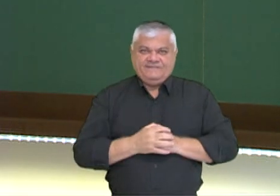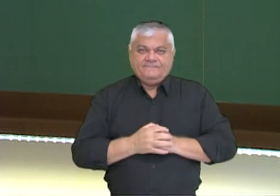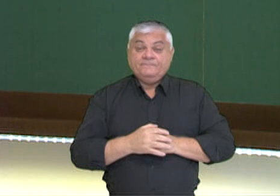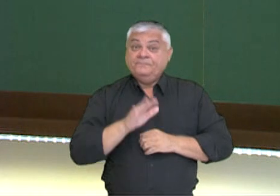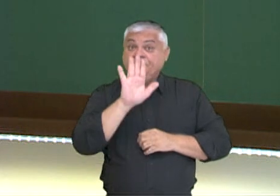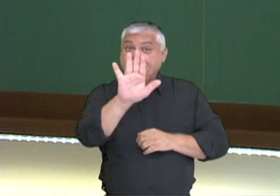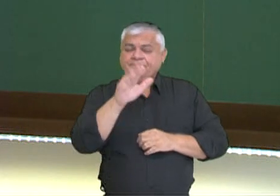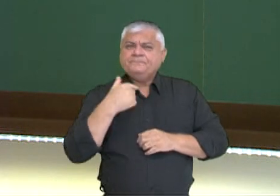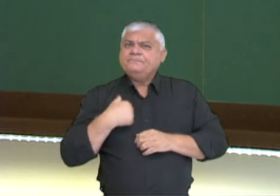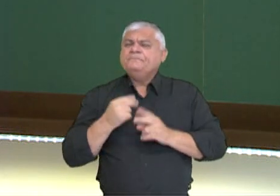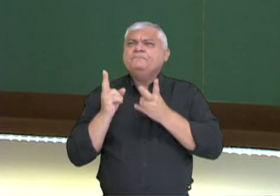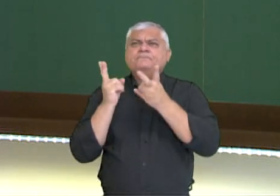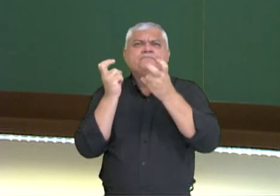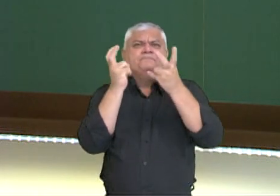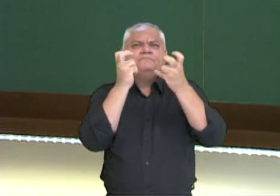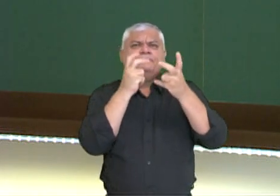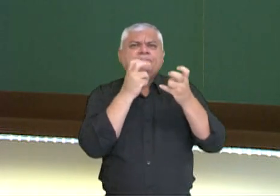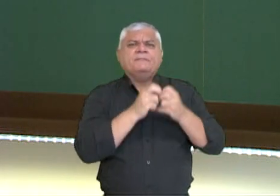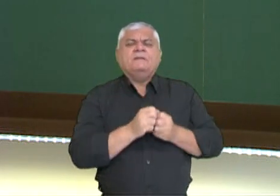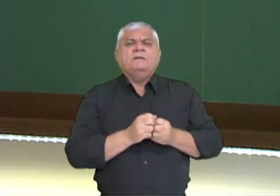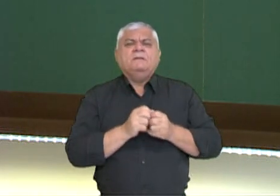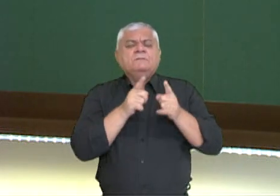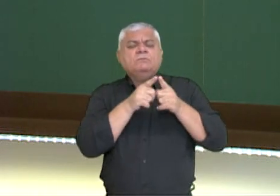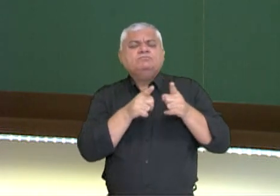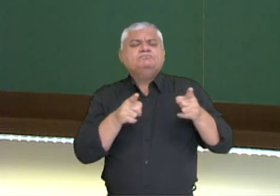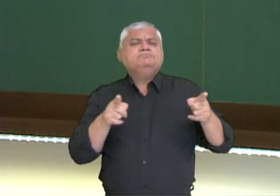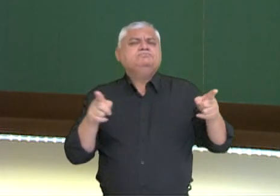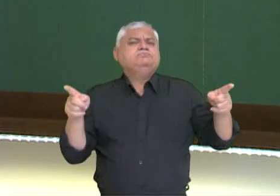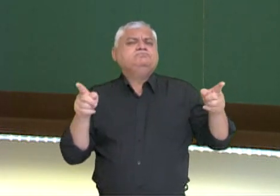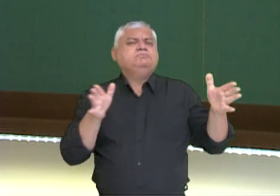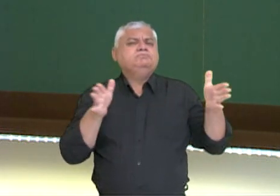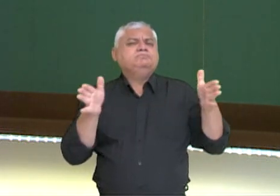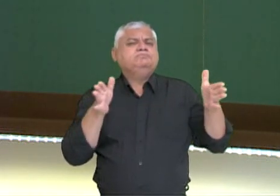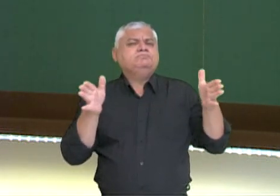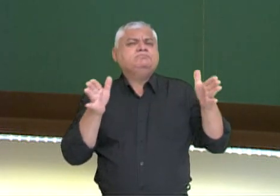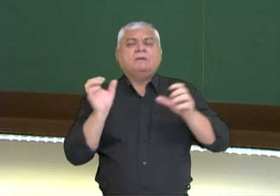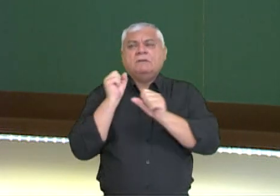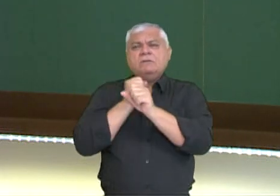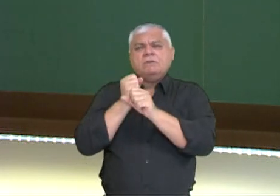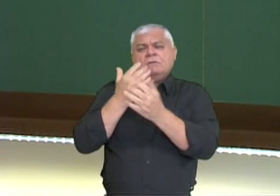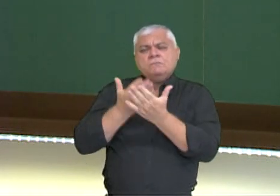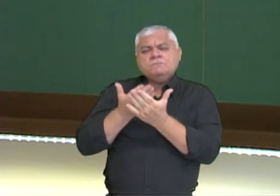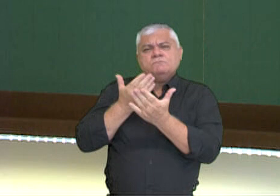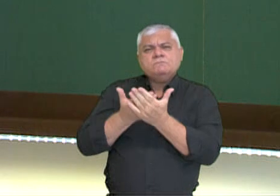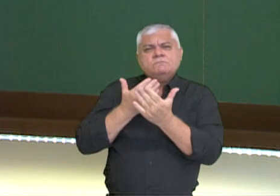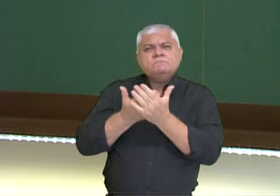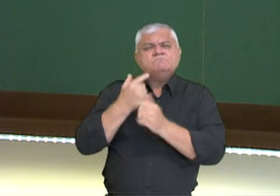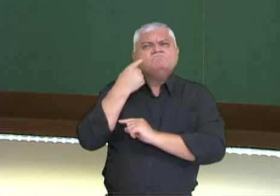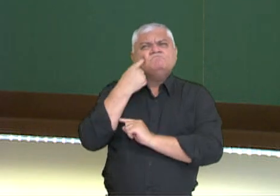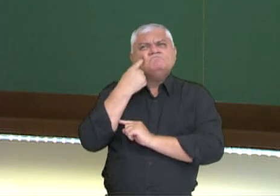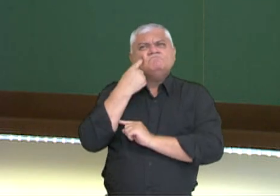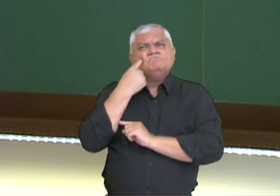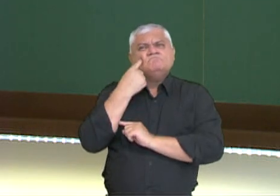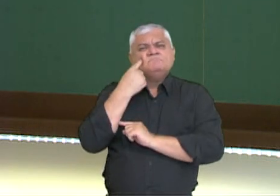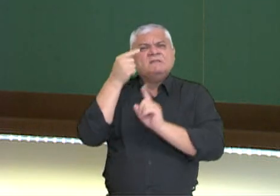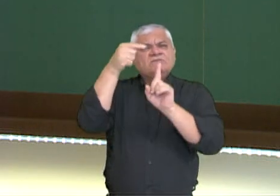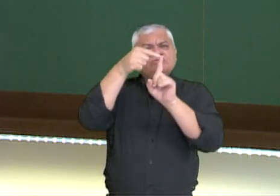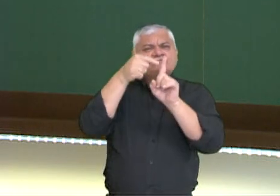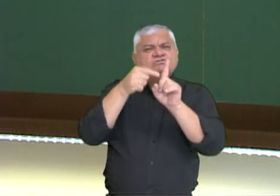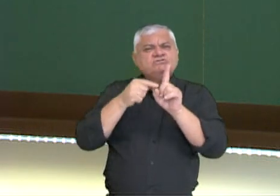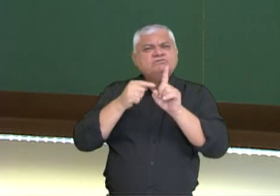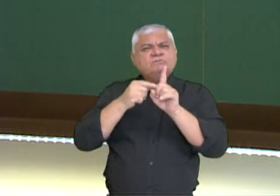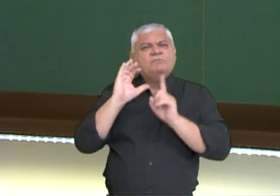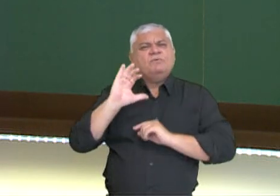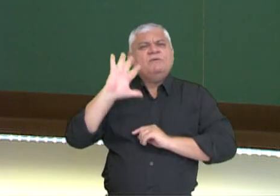nessa observação ao longo de um período, se estabelecem diferentes tipos climáticos. Então, o que nós vamos ter